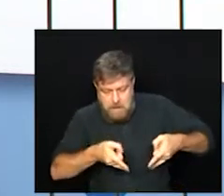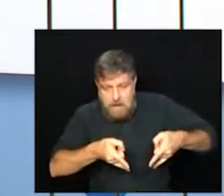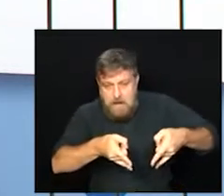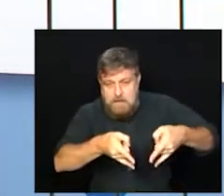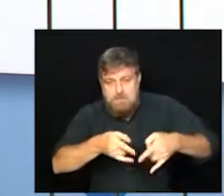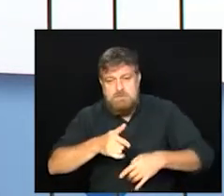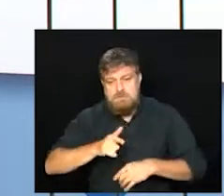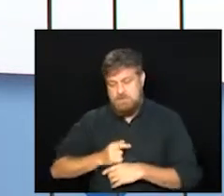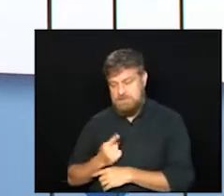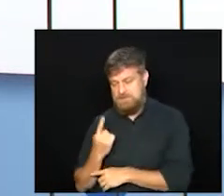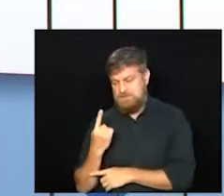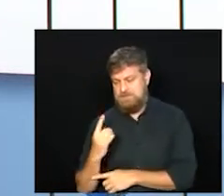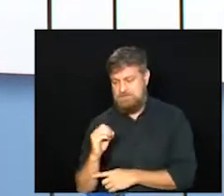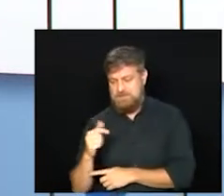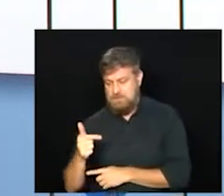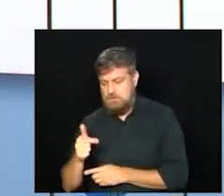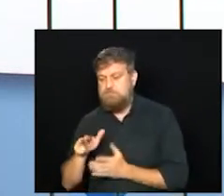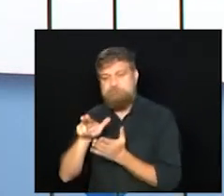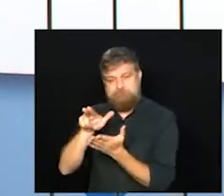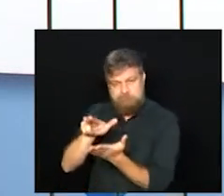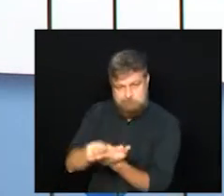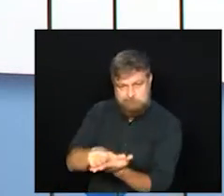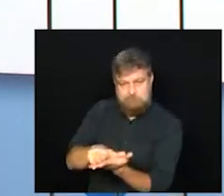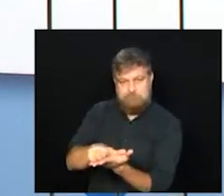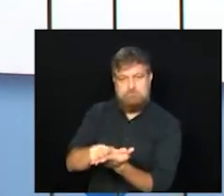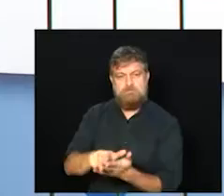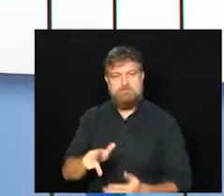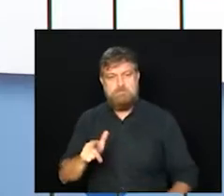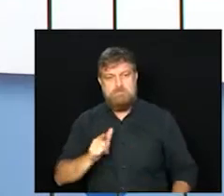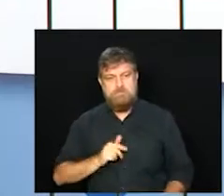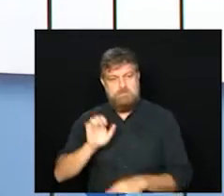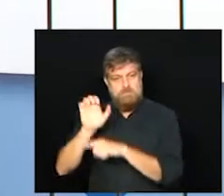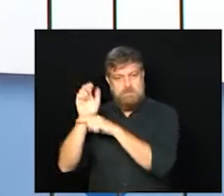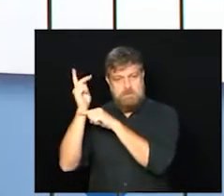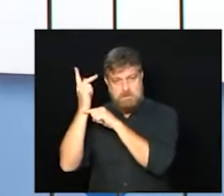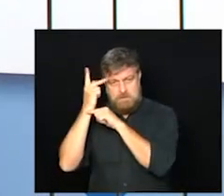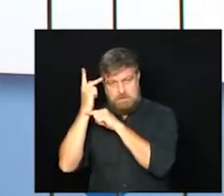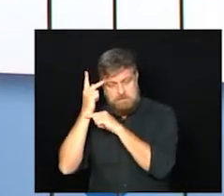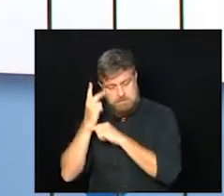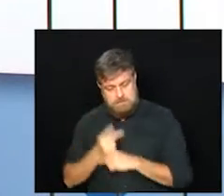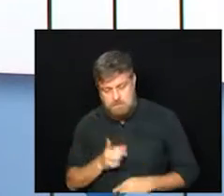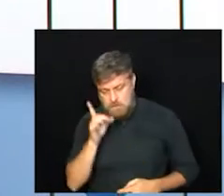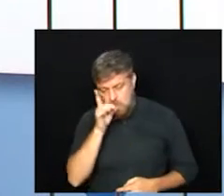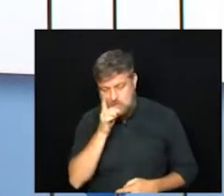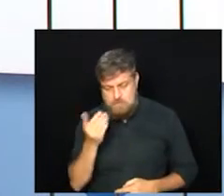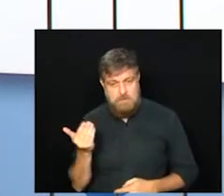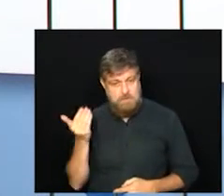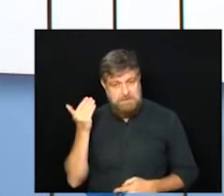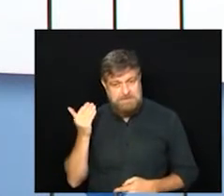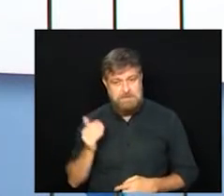disponíveis, 102 estavam ocupados. No estado de São Paulo, neste domingo,